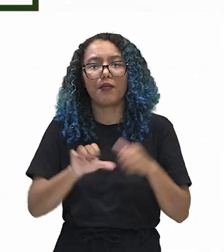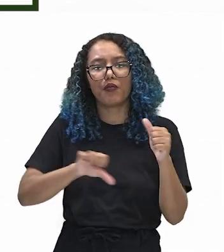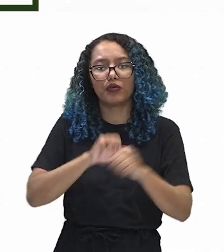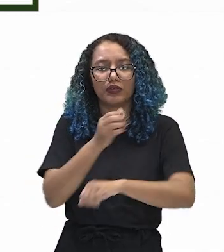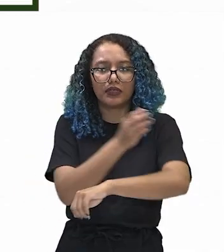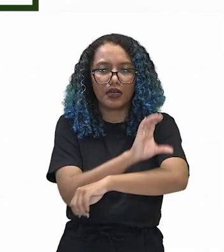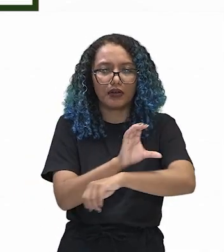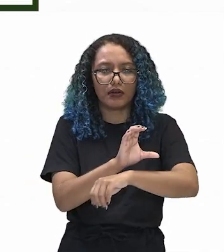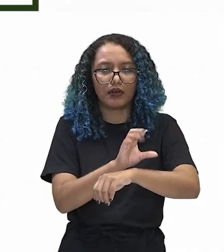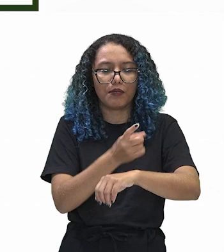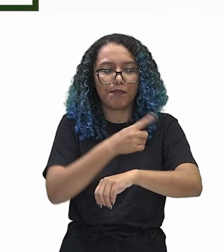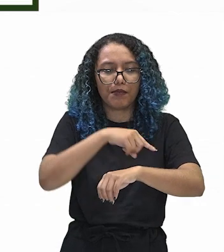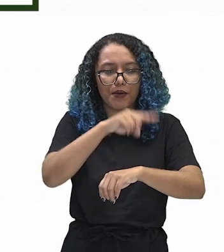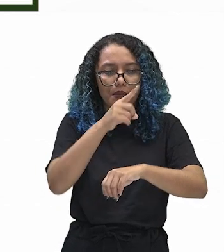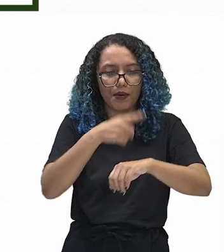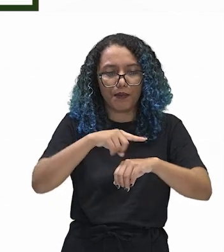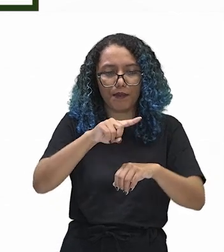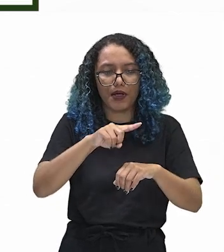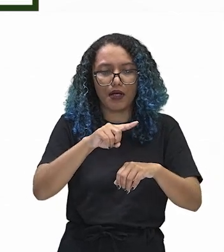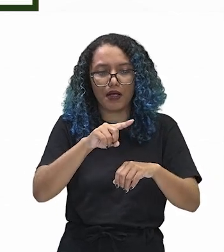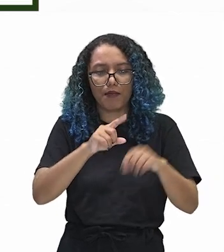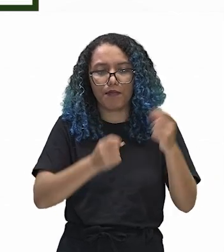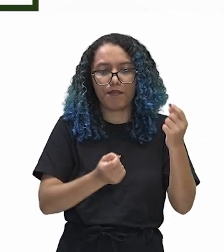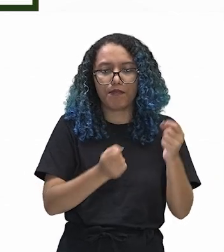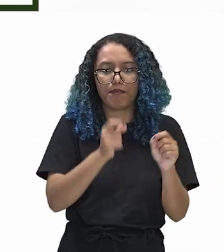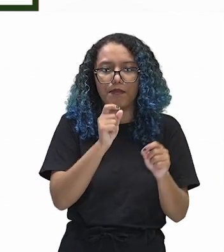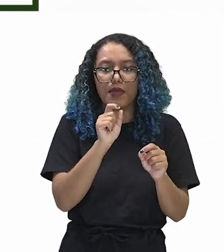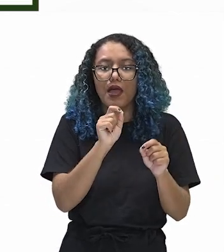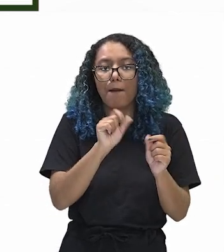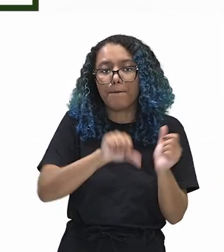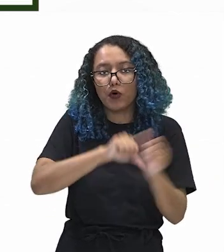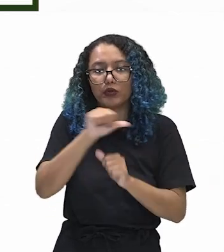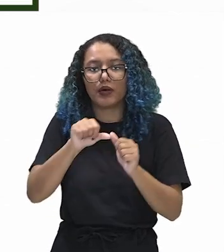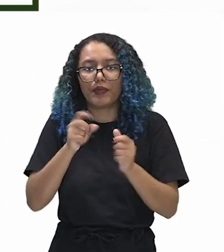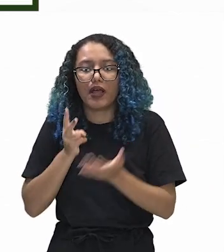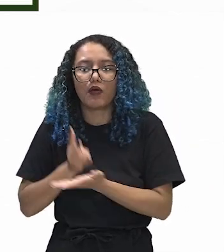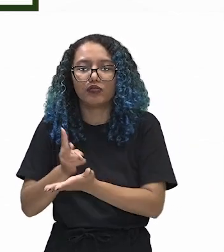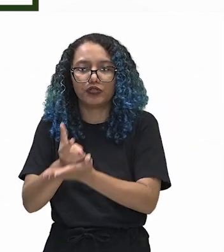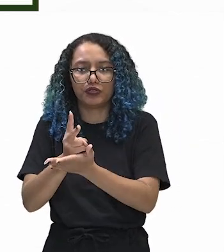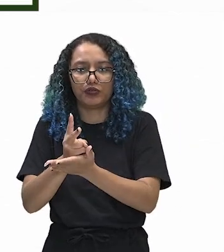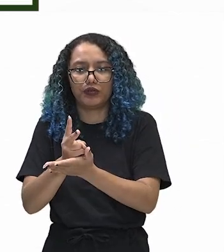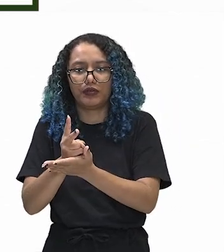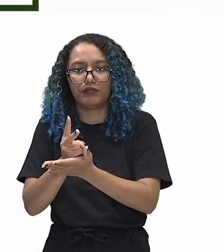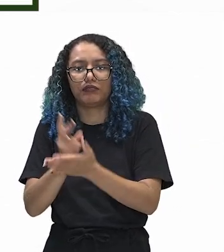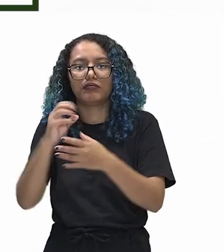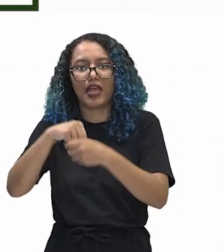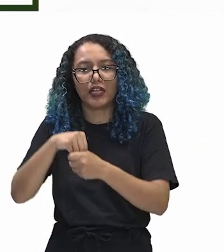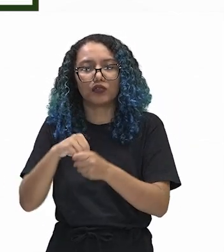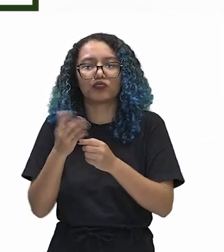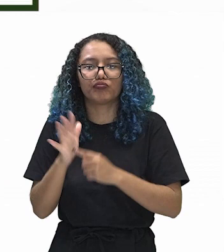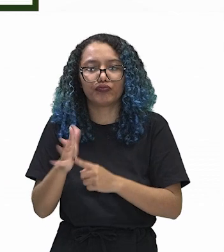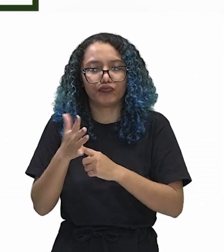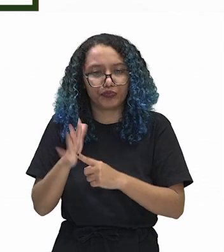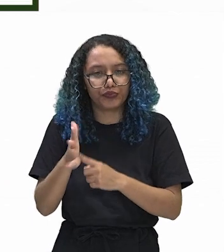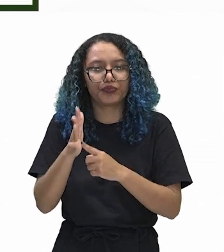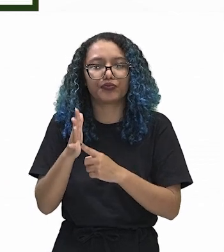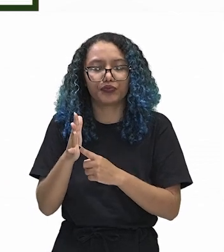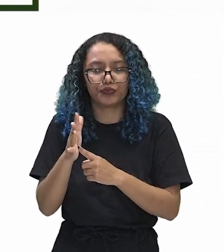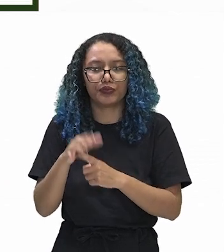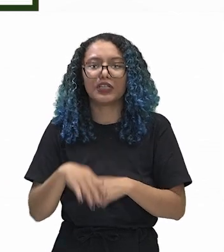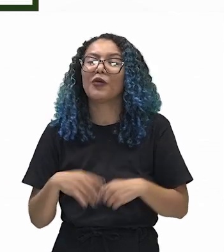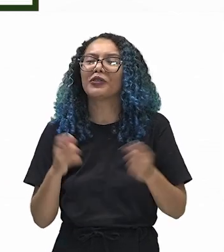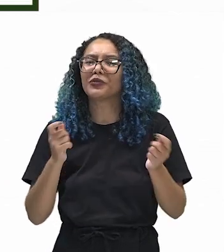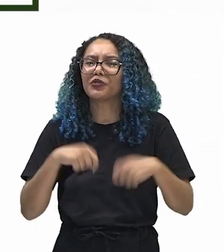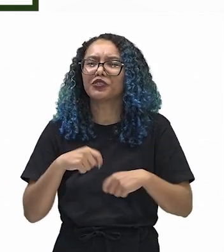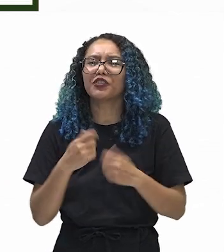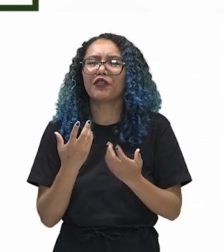para contínua, que vai ser levada até o motor. Gente, para esse carro funcionar, para o carro elétrico funcionar,